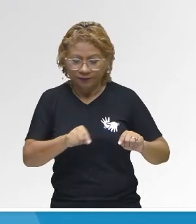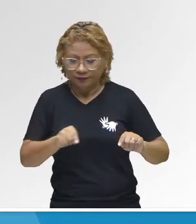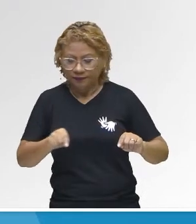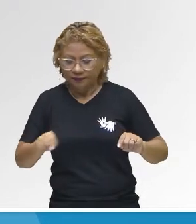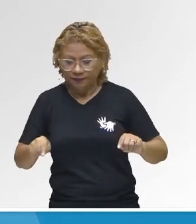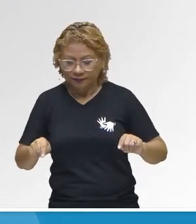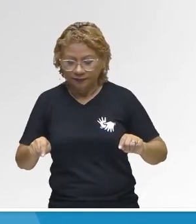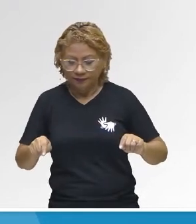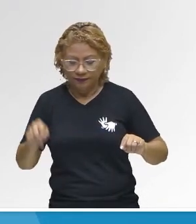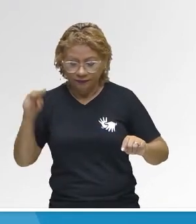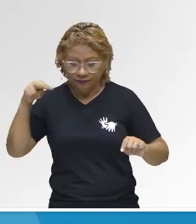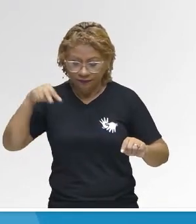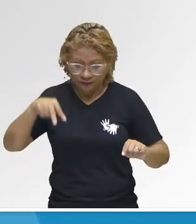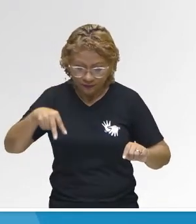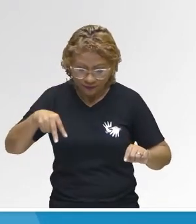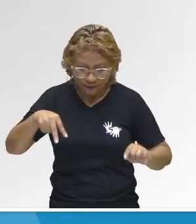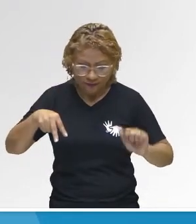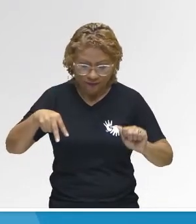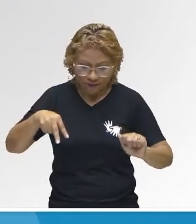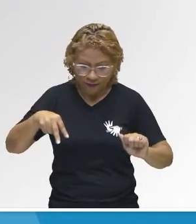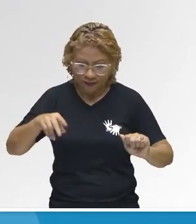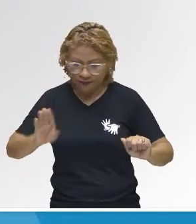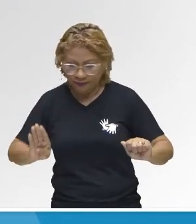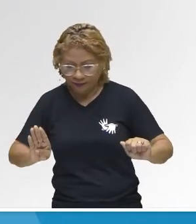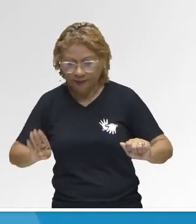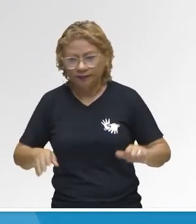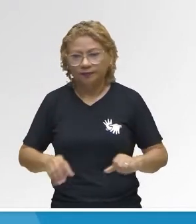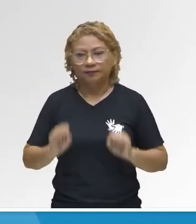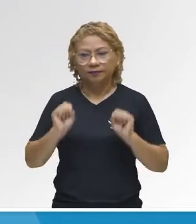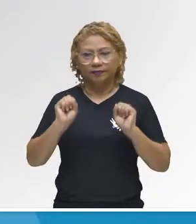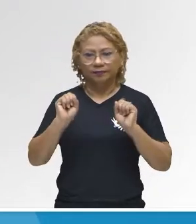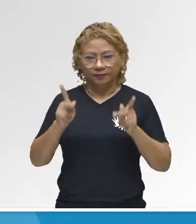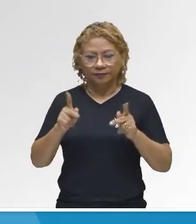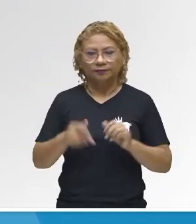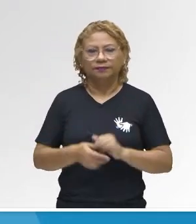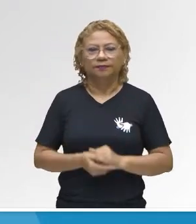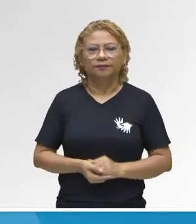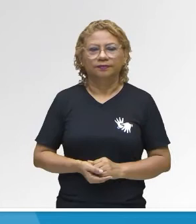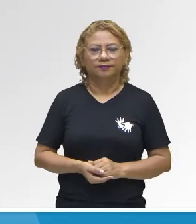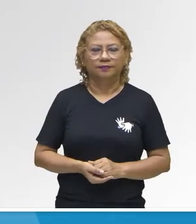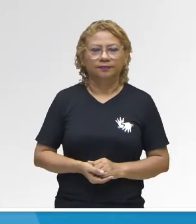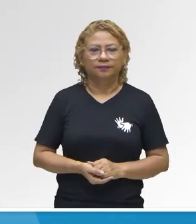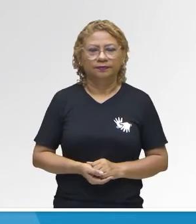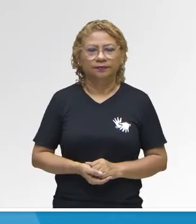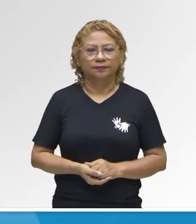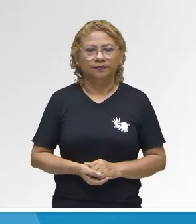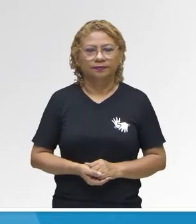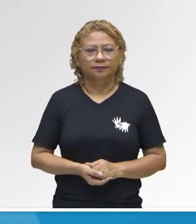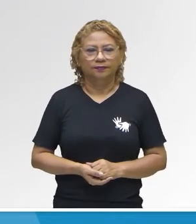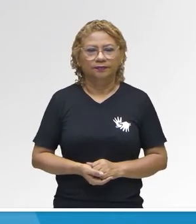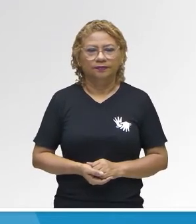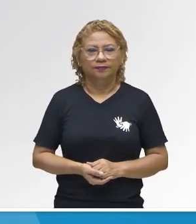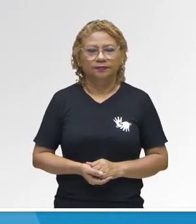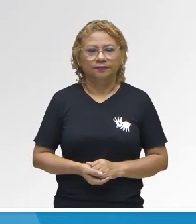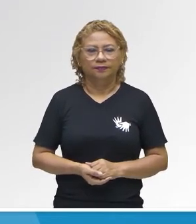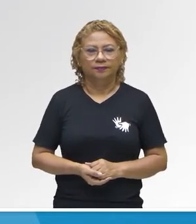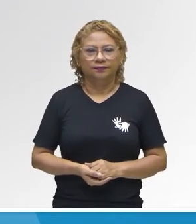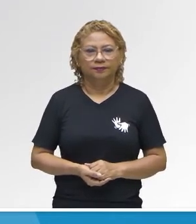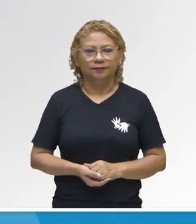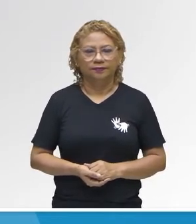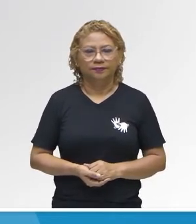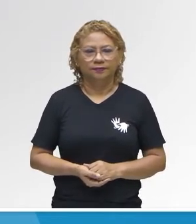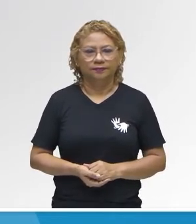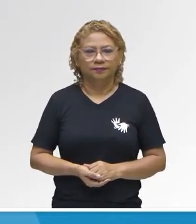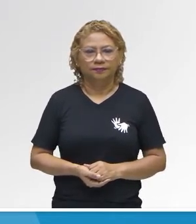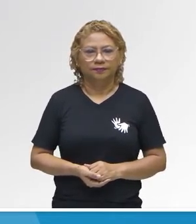esse segmento de reta aqui, ok? Então, vamos ali no nosso cenário virtual novamente, para a gente fazer mais